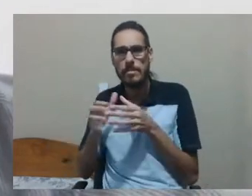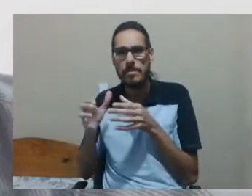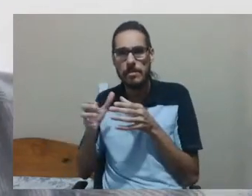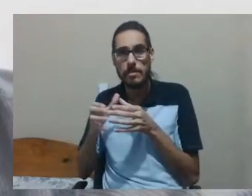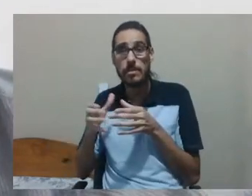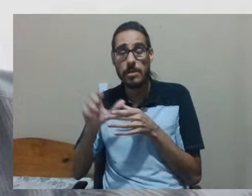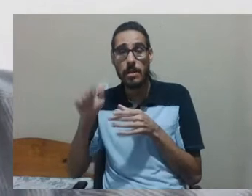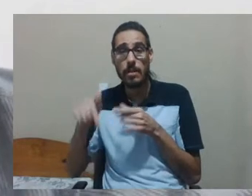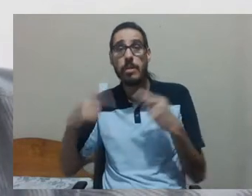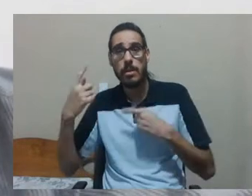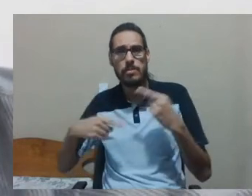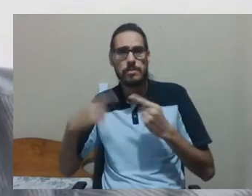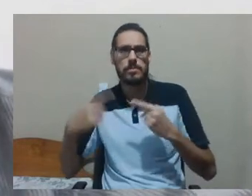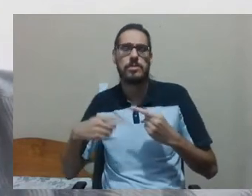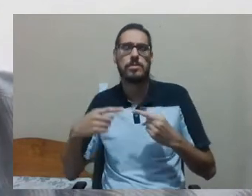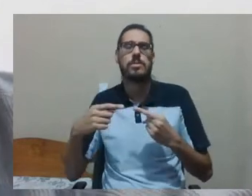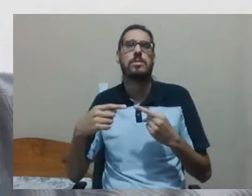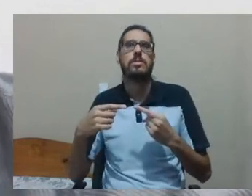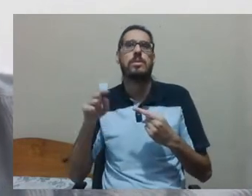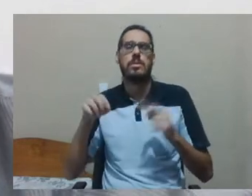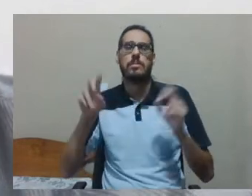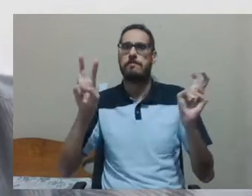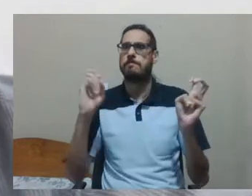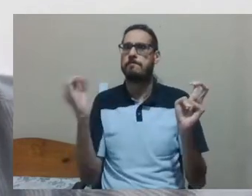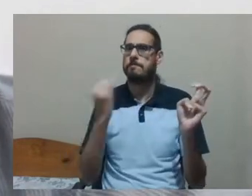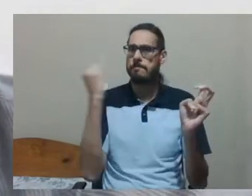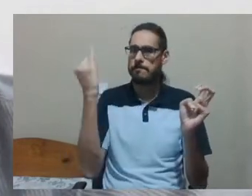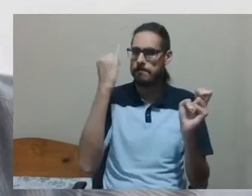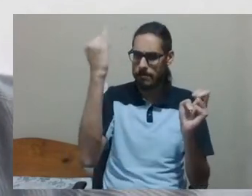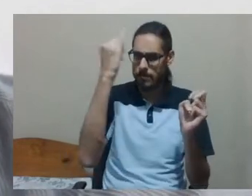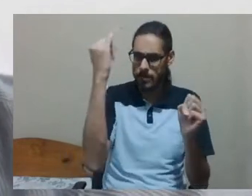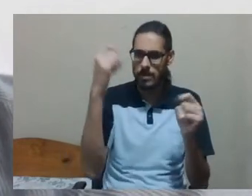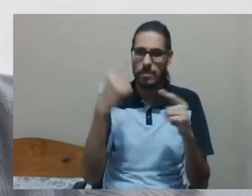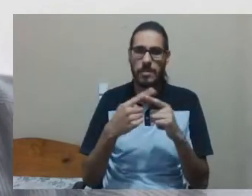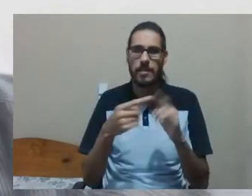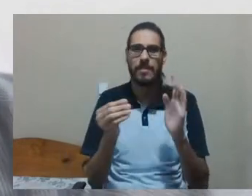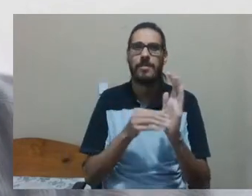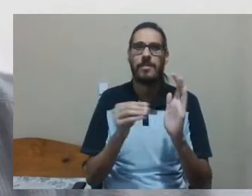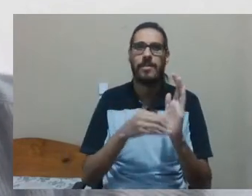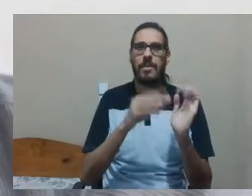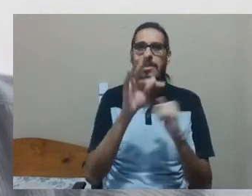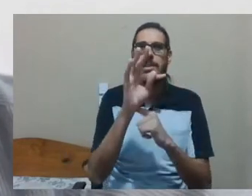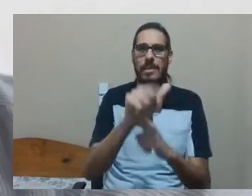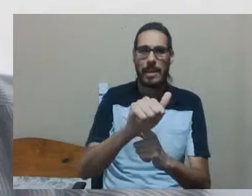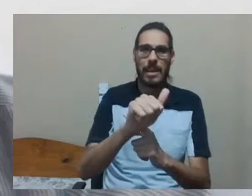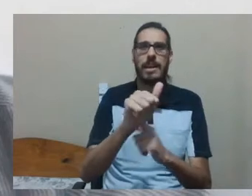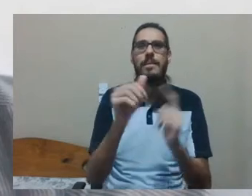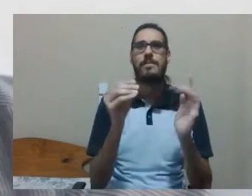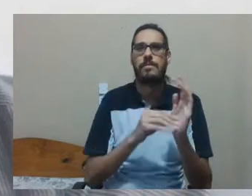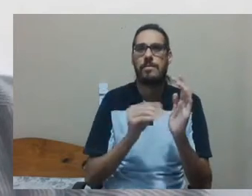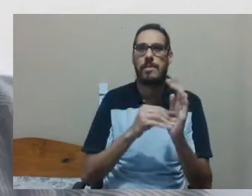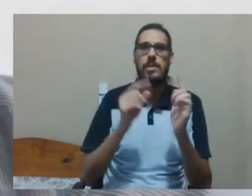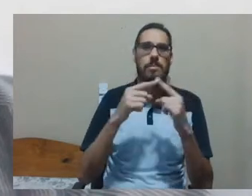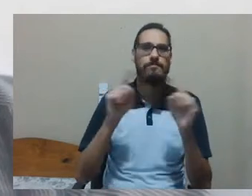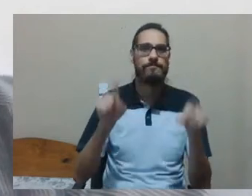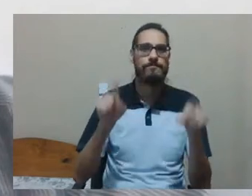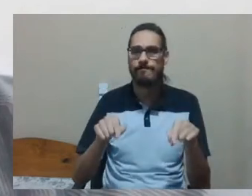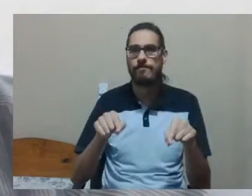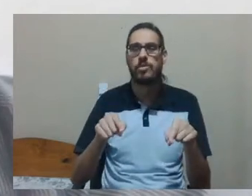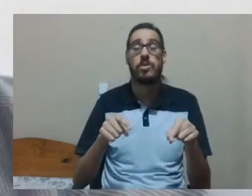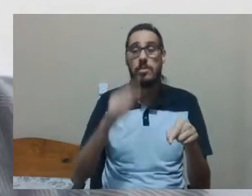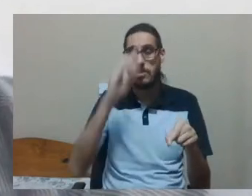entende que é de extrema importância realmente. Essa ausência de técnicos, de servidores nos programas